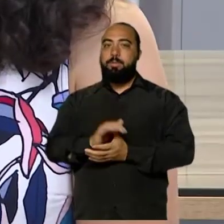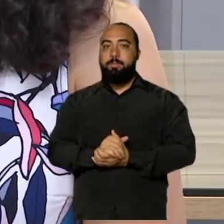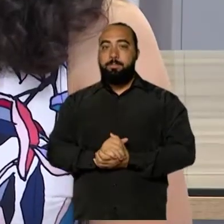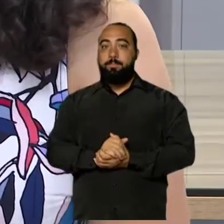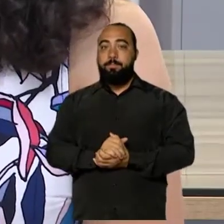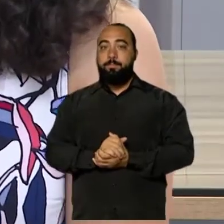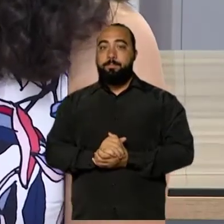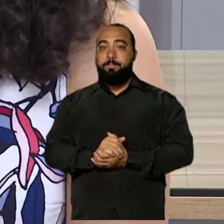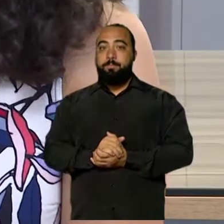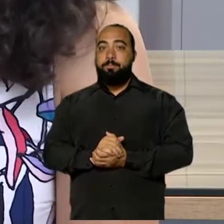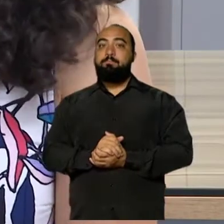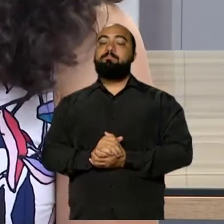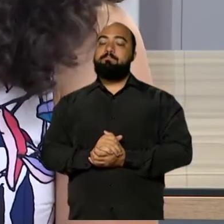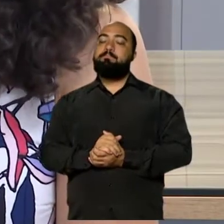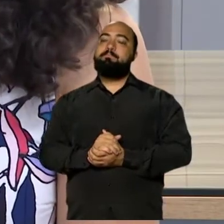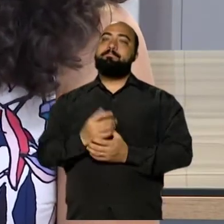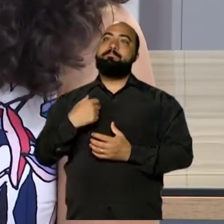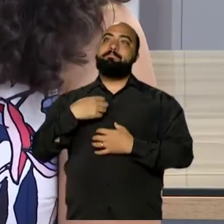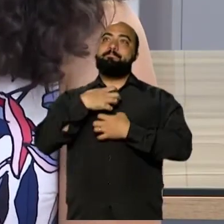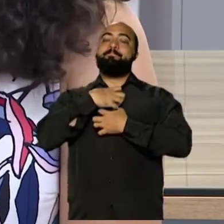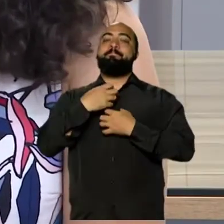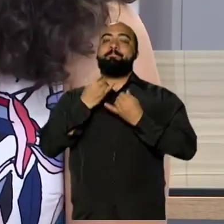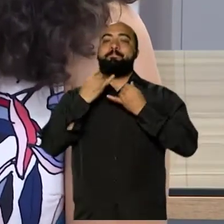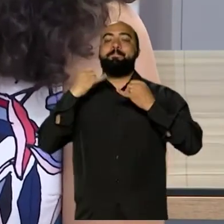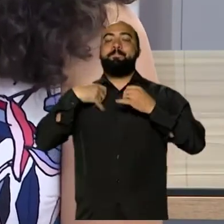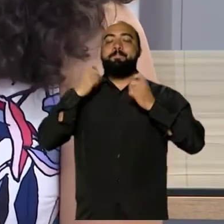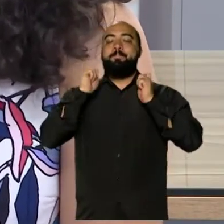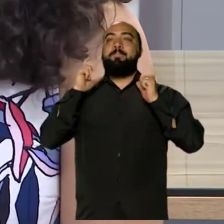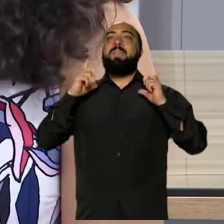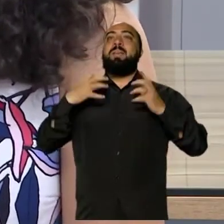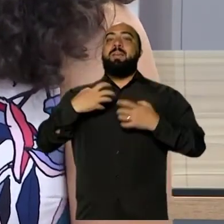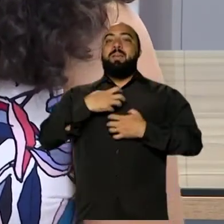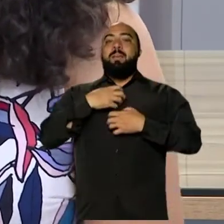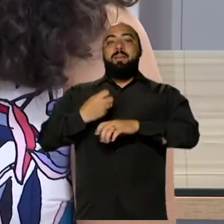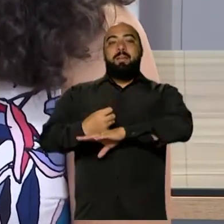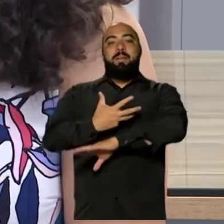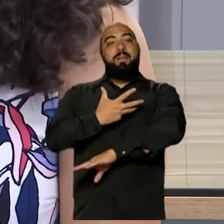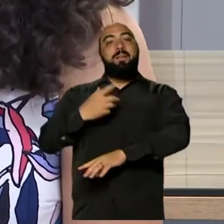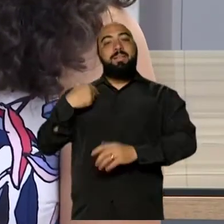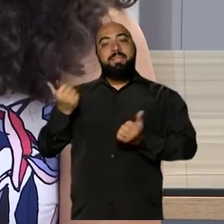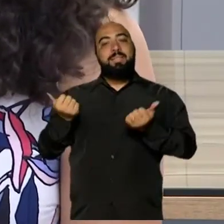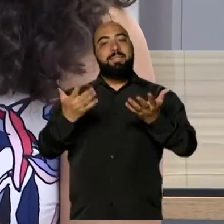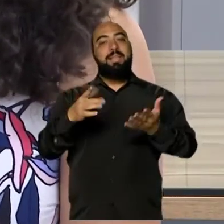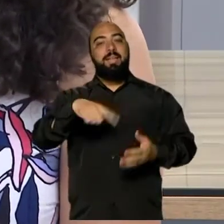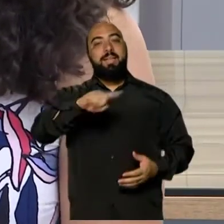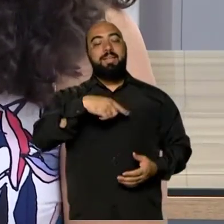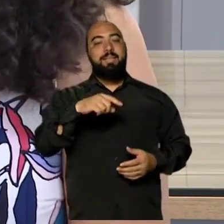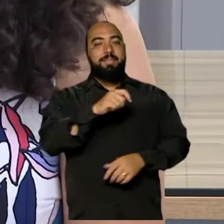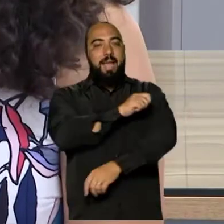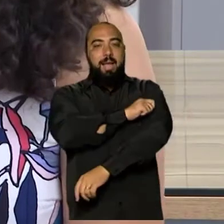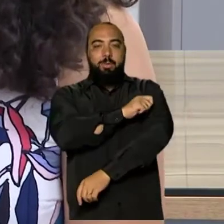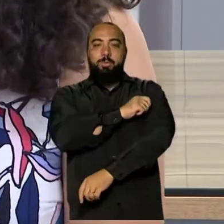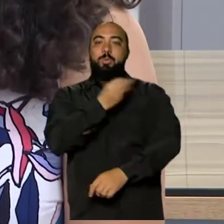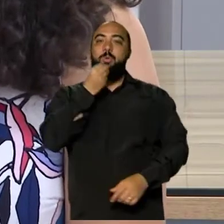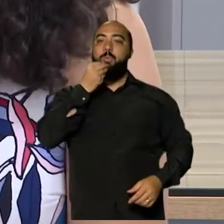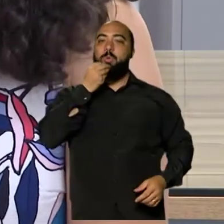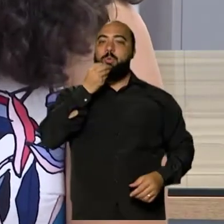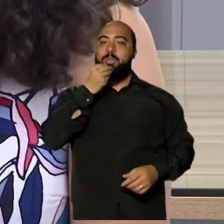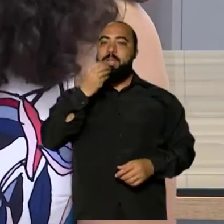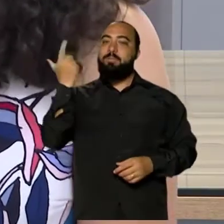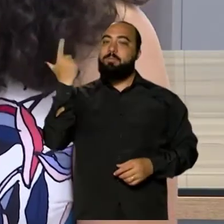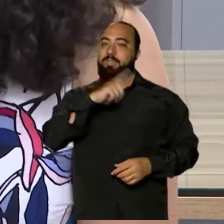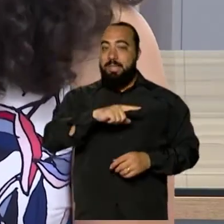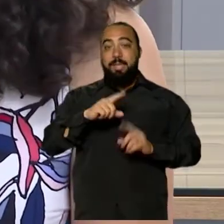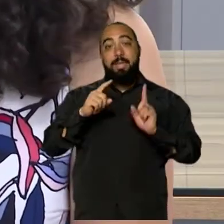Mas ficou fascinada em fazer esse trabalho, porque eu posso dar aos alunos da periferia a oportunidade